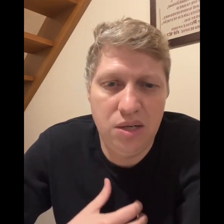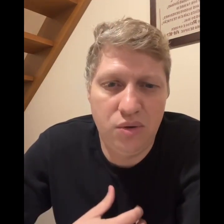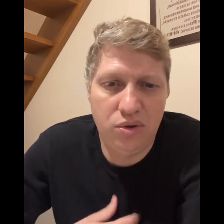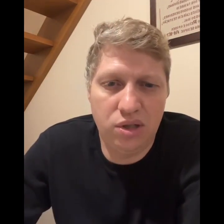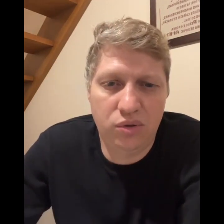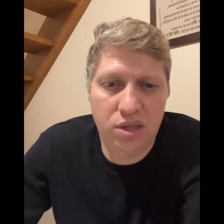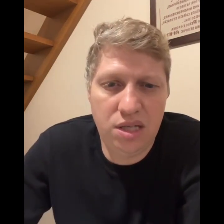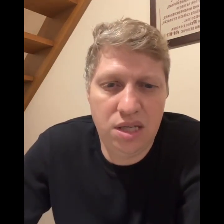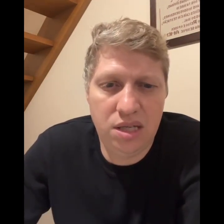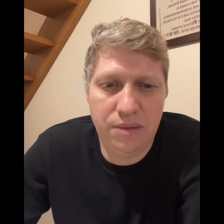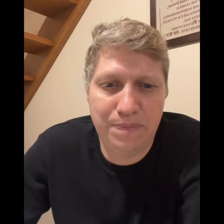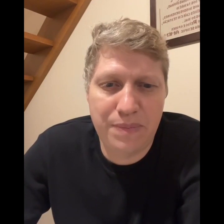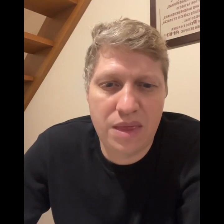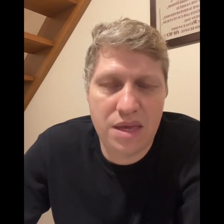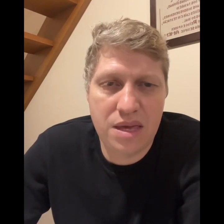também